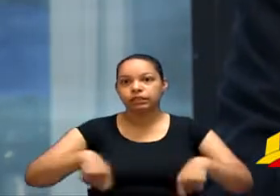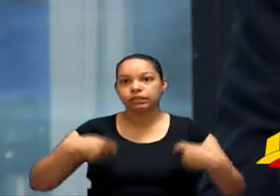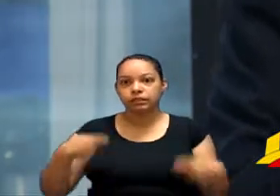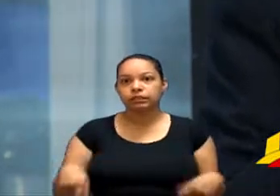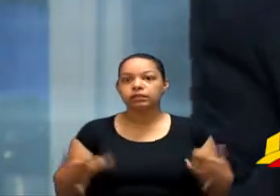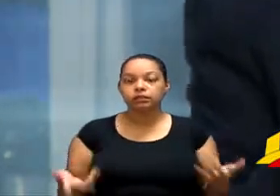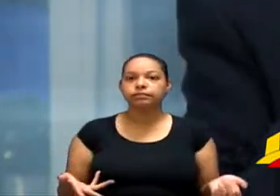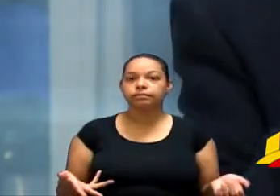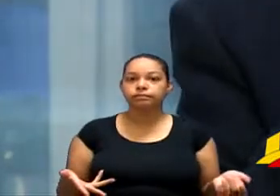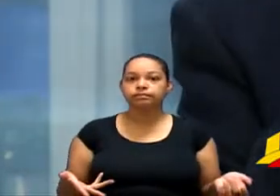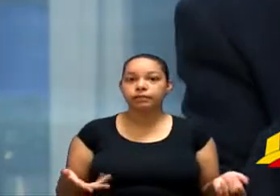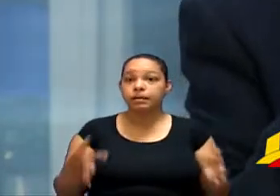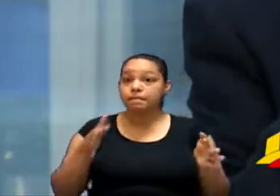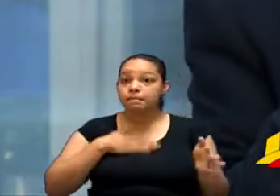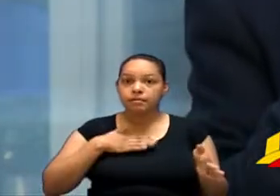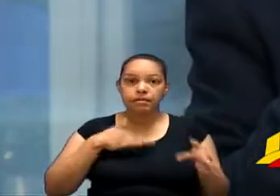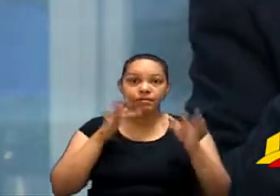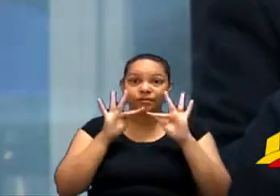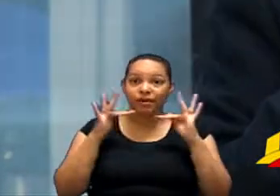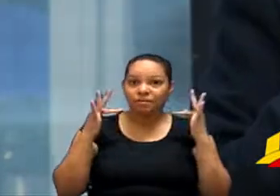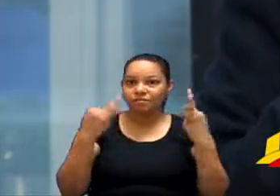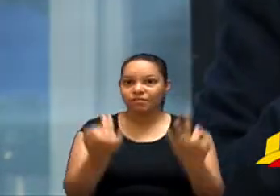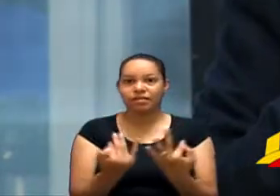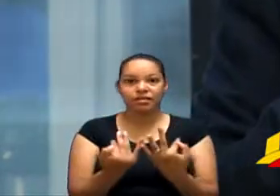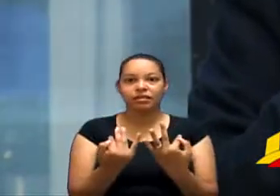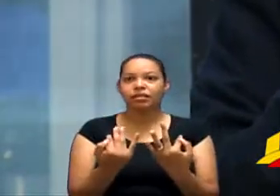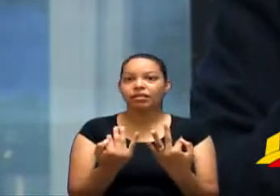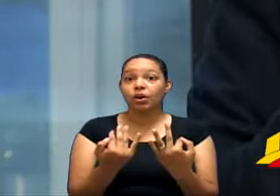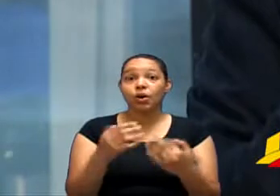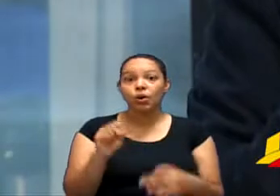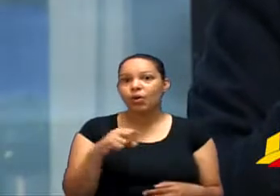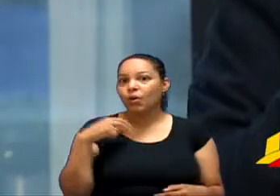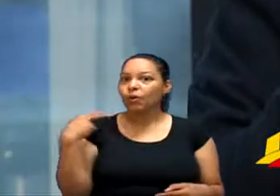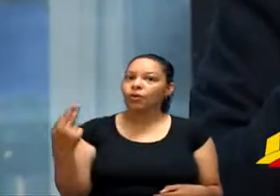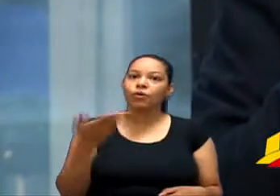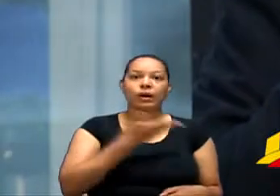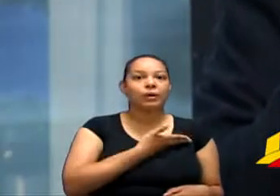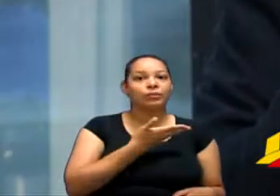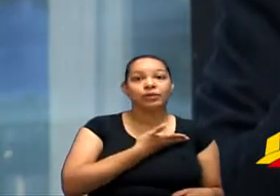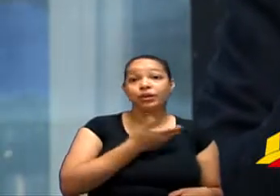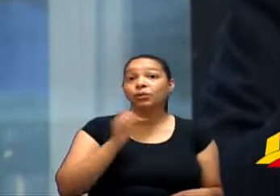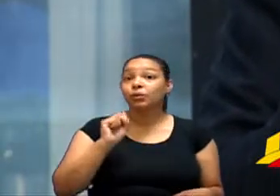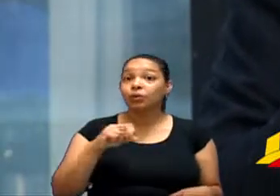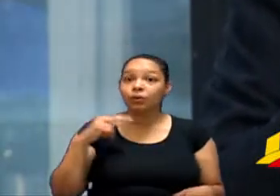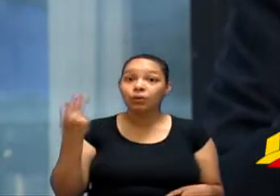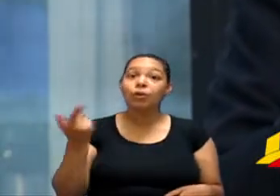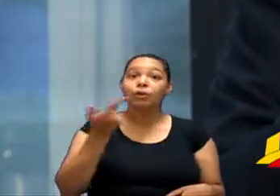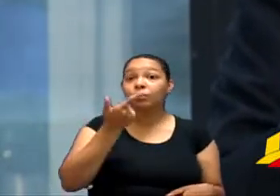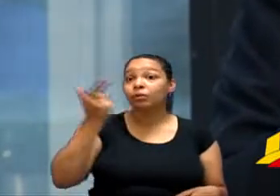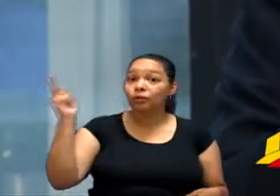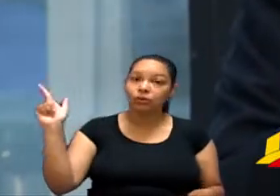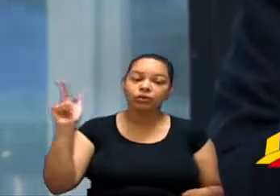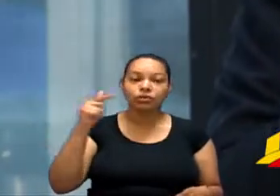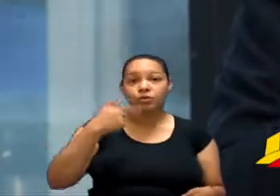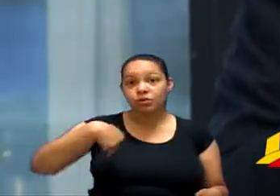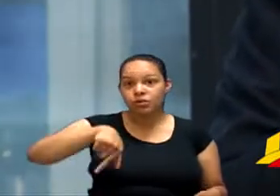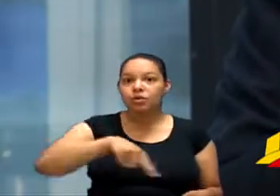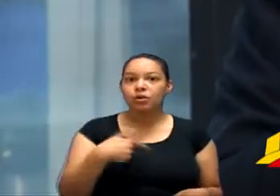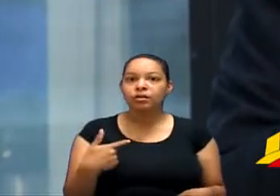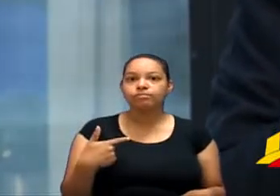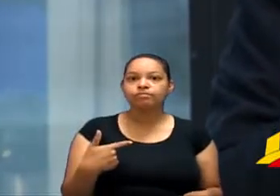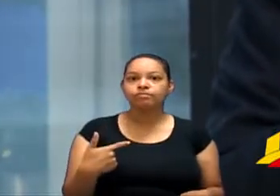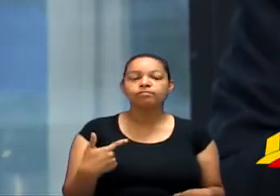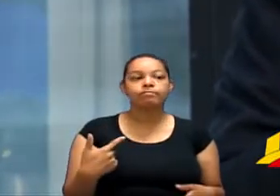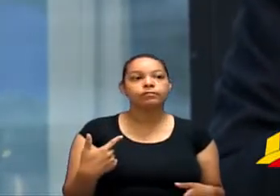precisou passar para o outro lado né ficar na situação de paciente só então é que nós damos o devido valor ao